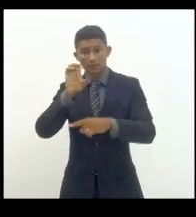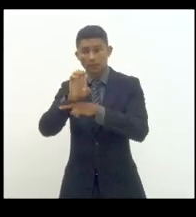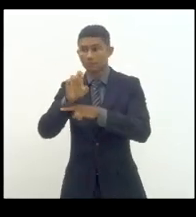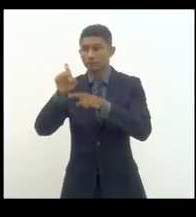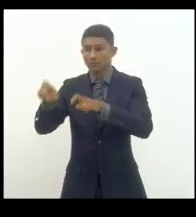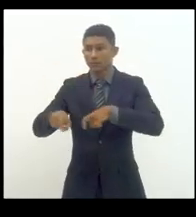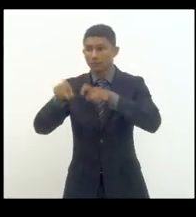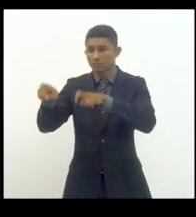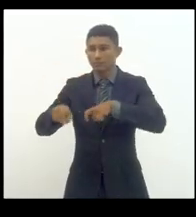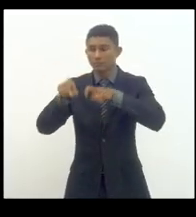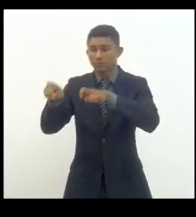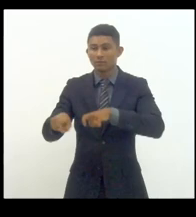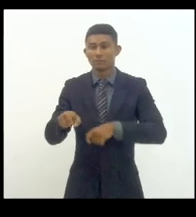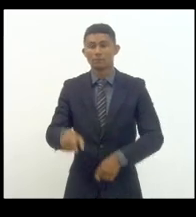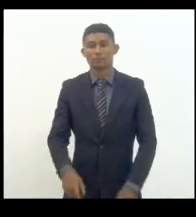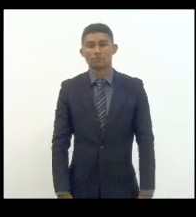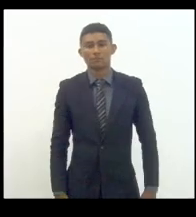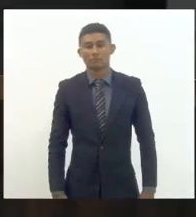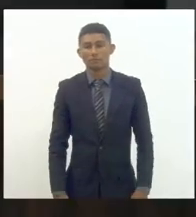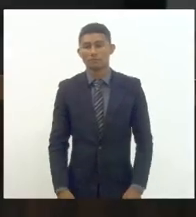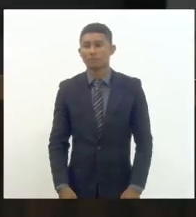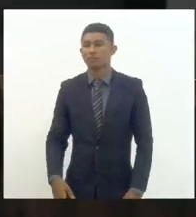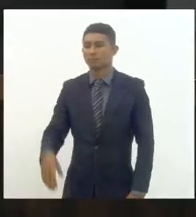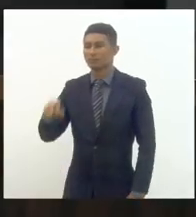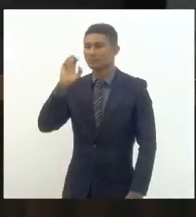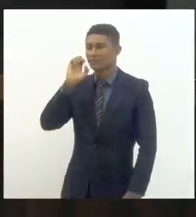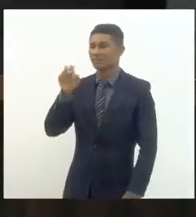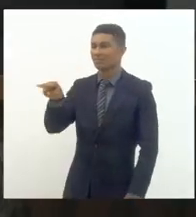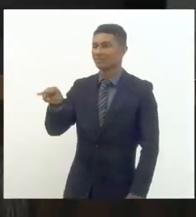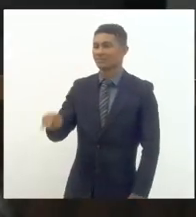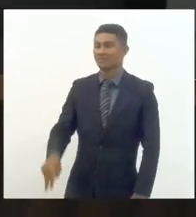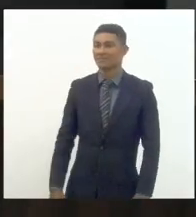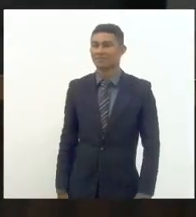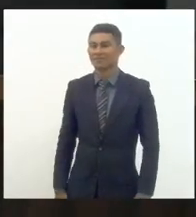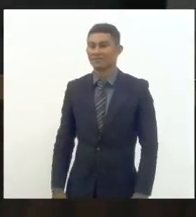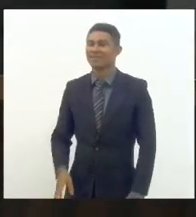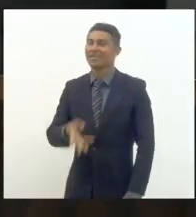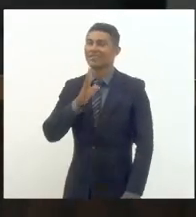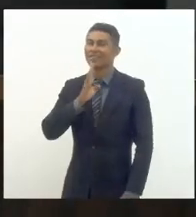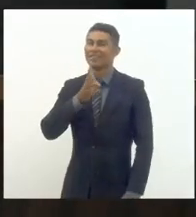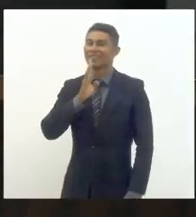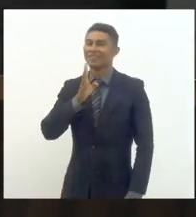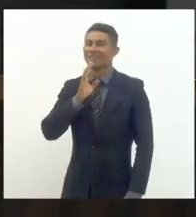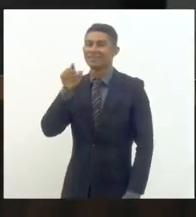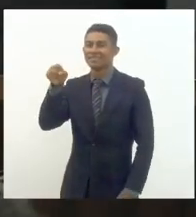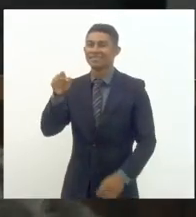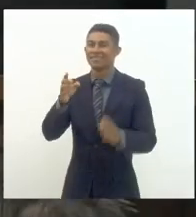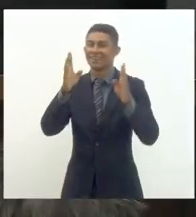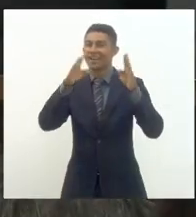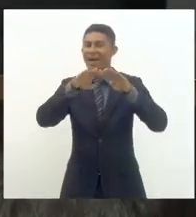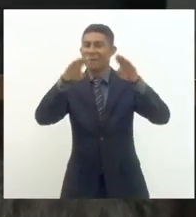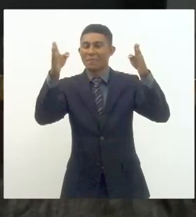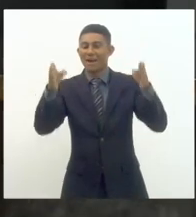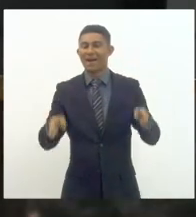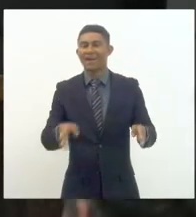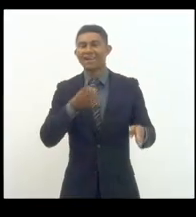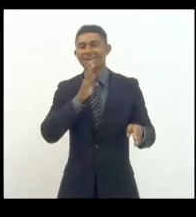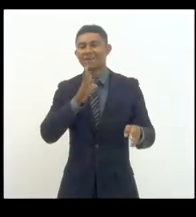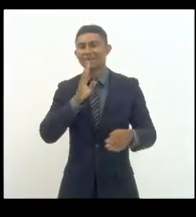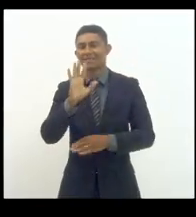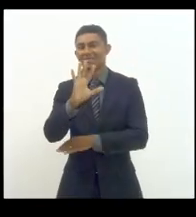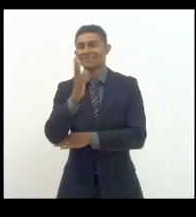ele está parado. Eu estou te vendo, mas tudo bem. Eu conheço esse armário aí, esse móvel atrás de